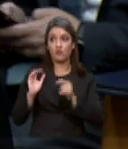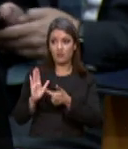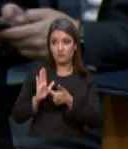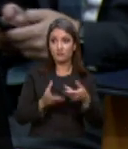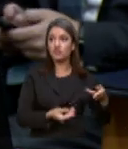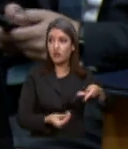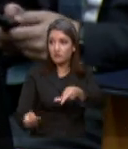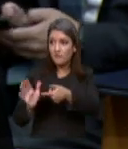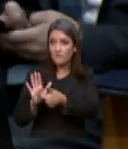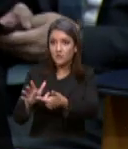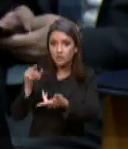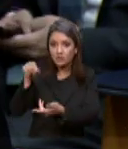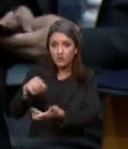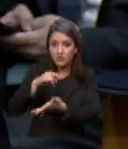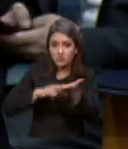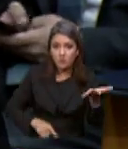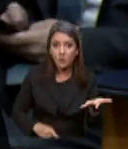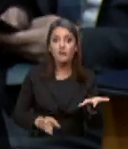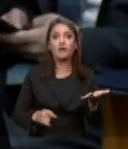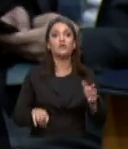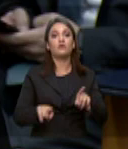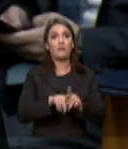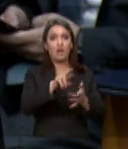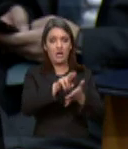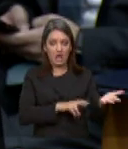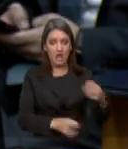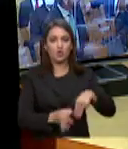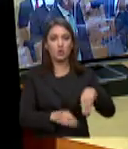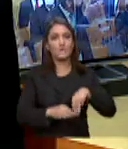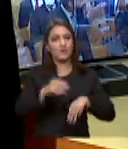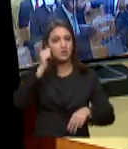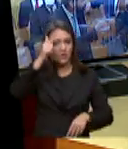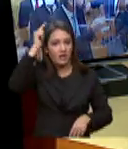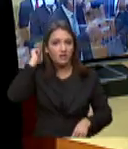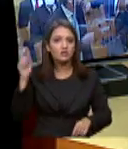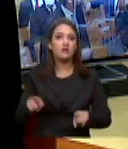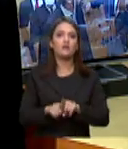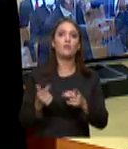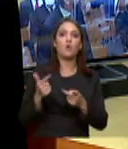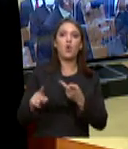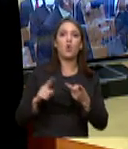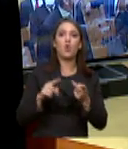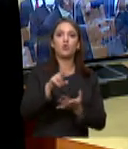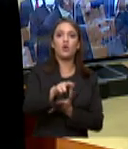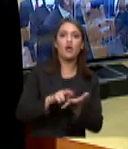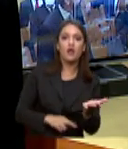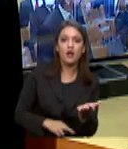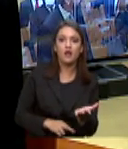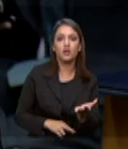desse grande tribunal, num caso relatado pelo eminente ministro Alexandre de Moraes e também num outro caso relatado